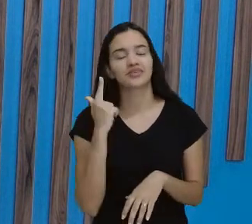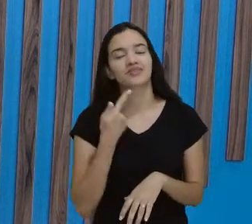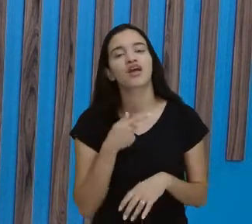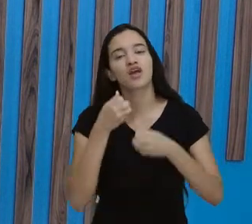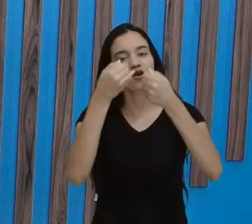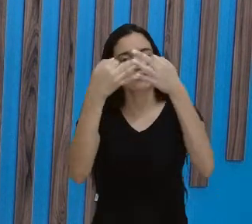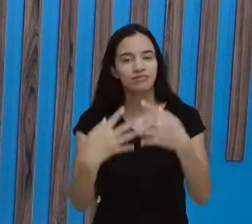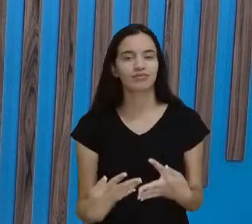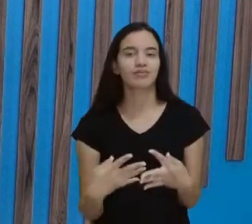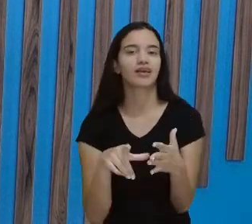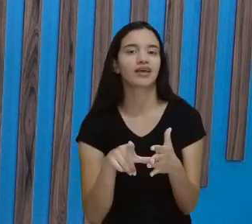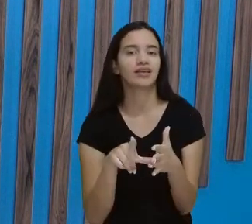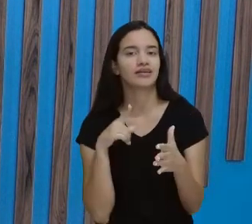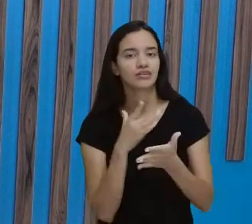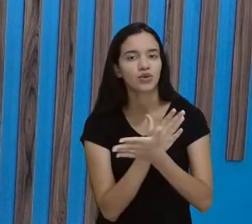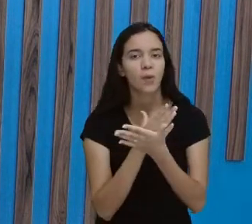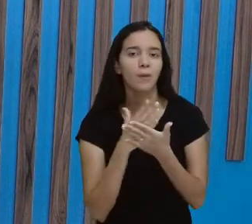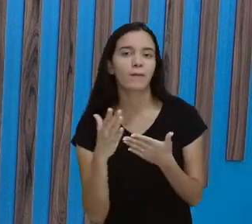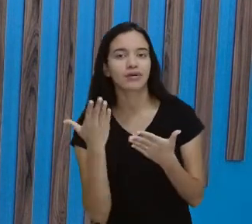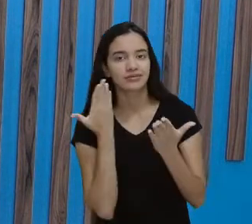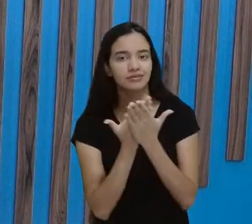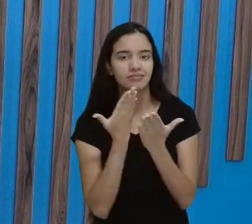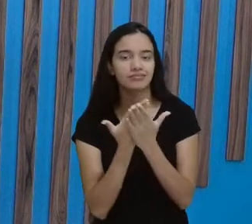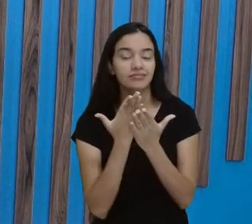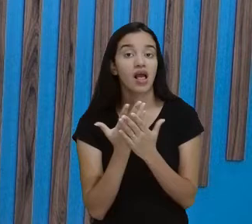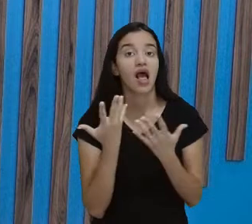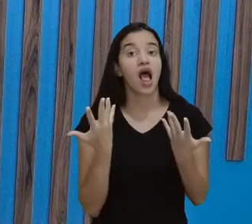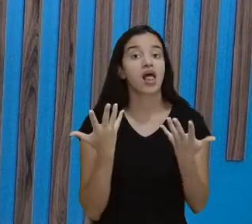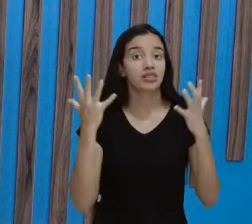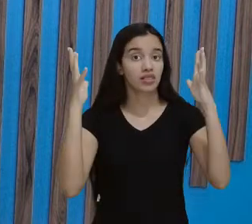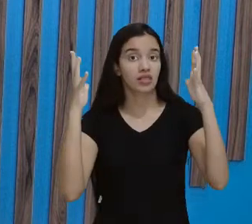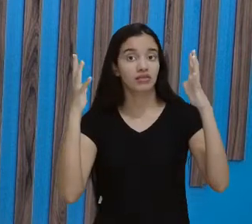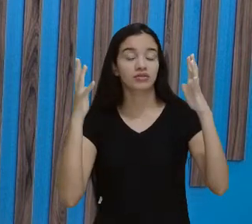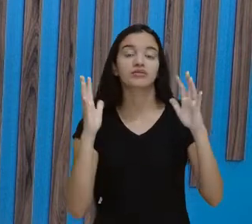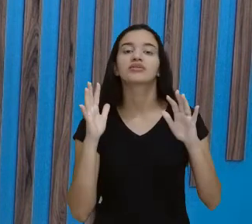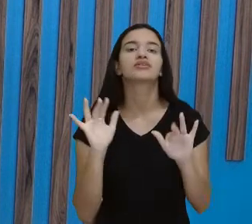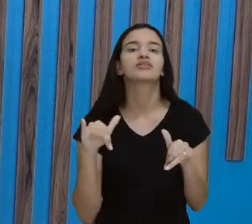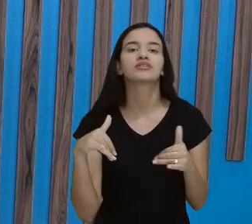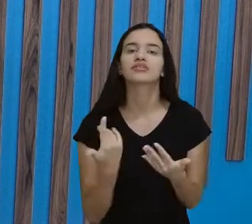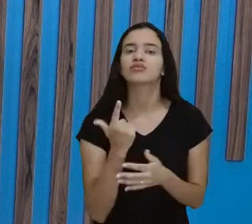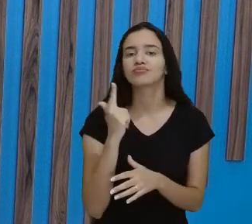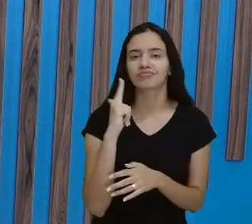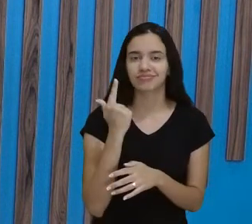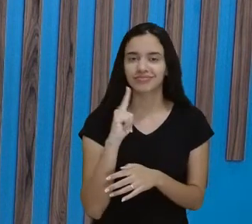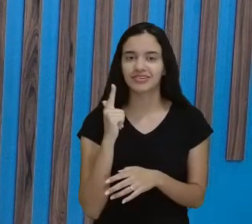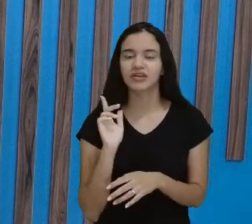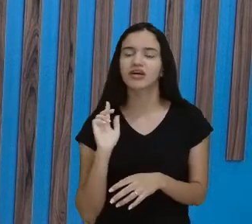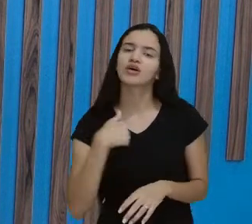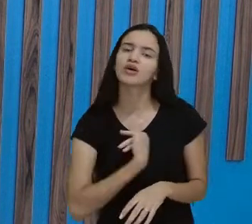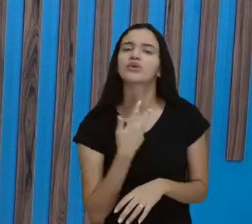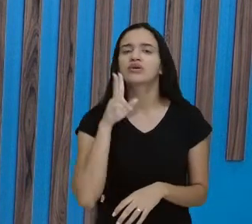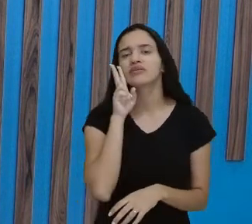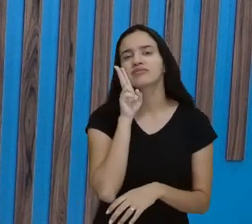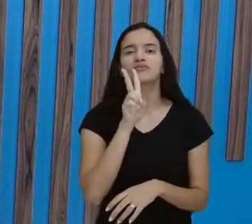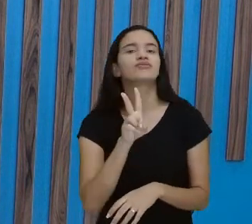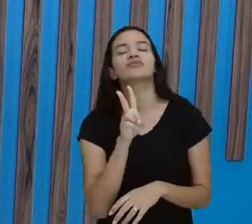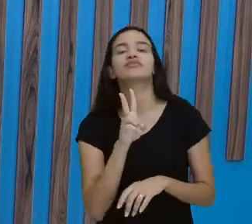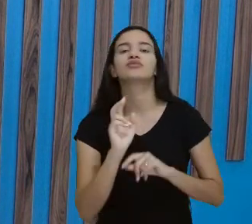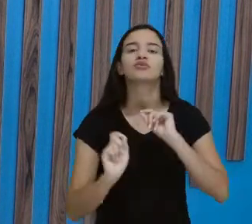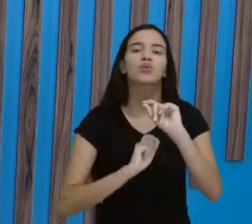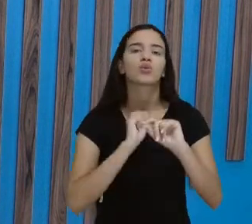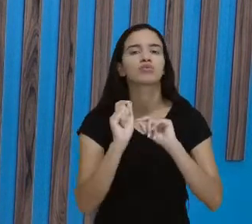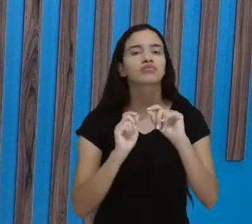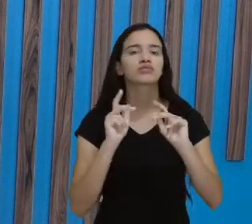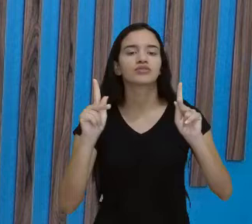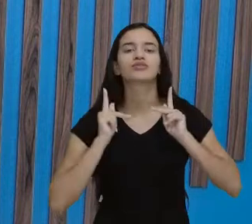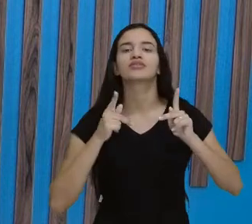falei para vocês antes, no iniciozinho da aula, a natureza faz parte do espaço geográfico. A gente viu que somos, todos os